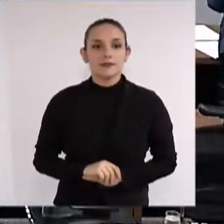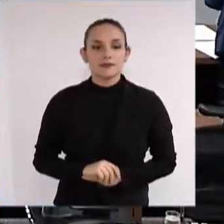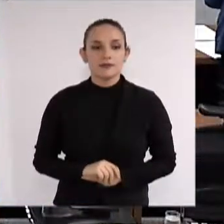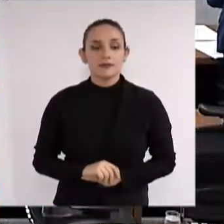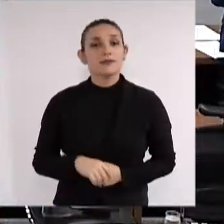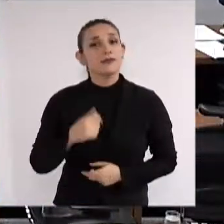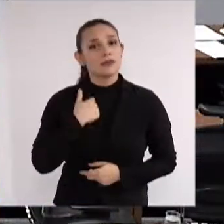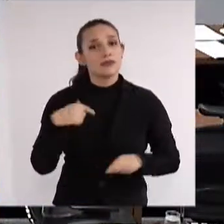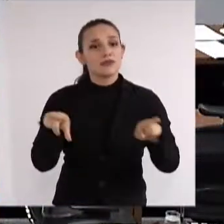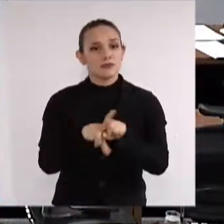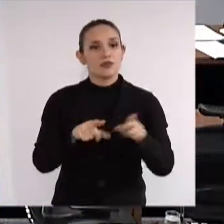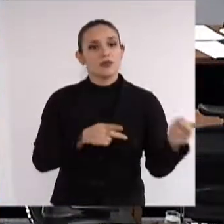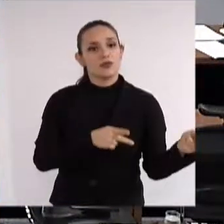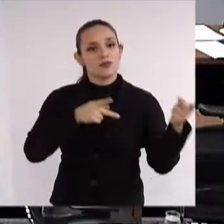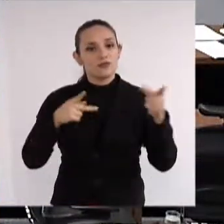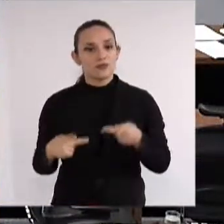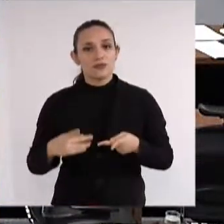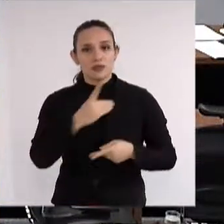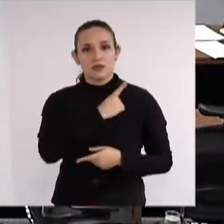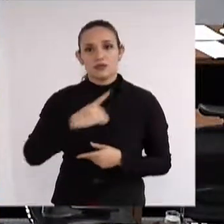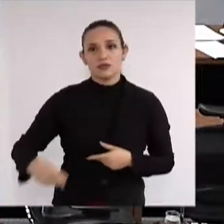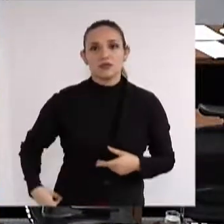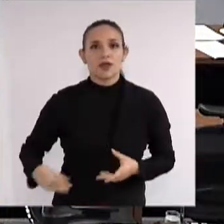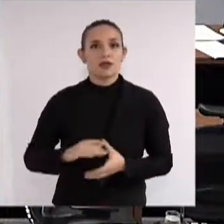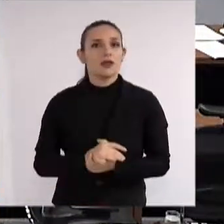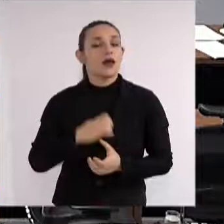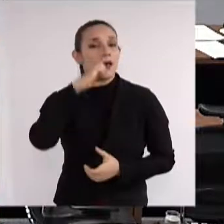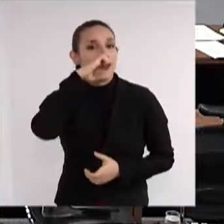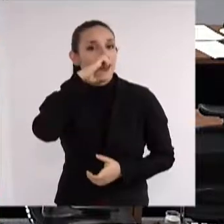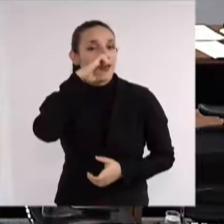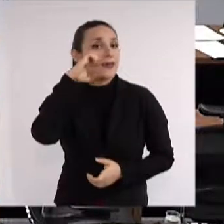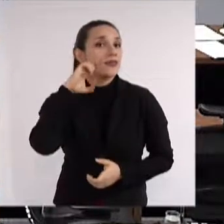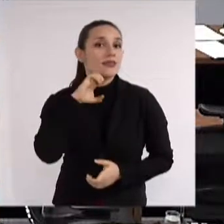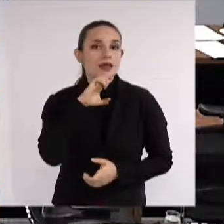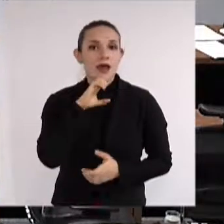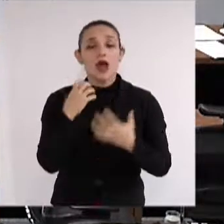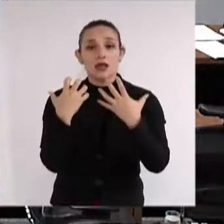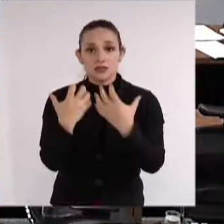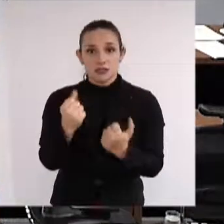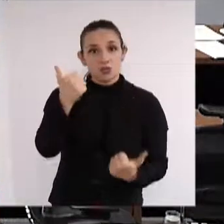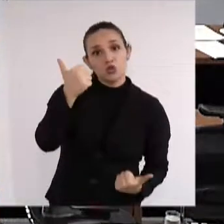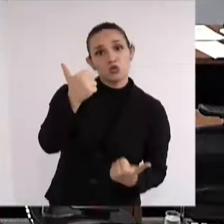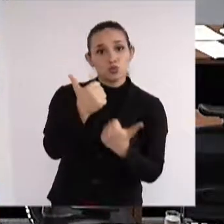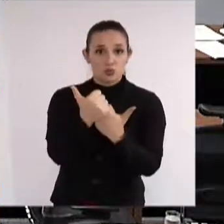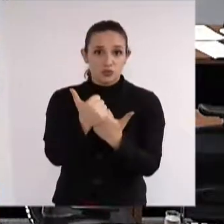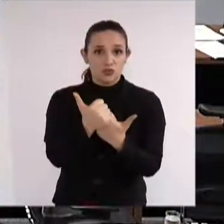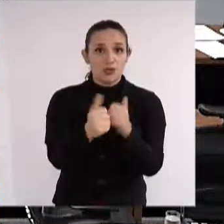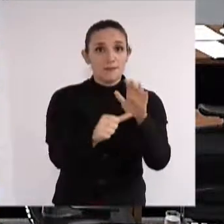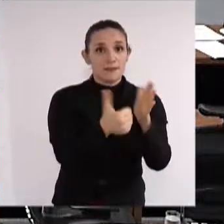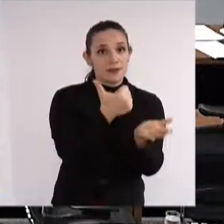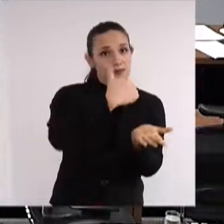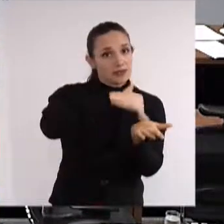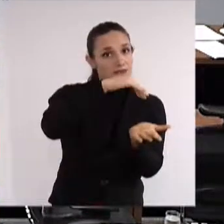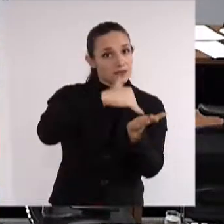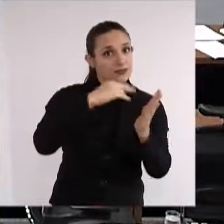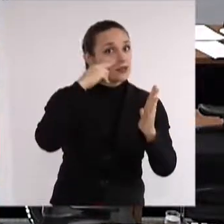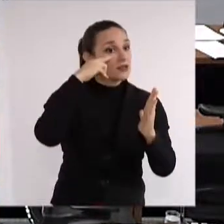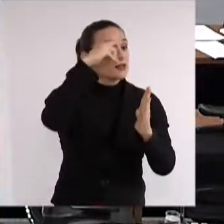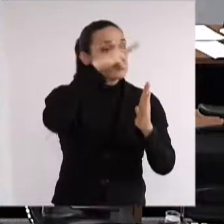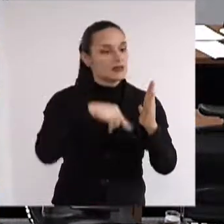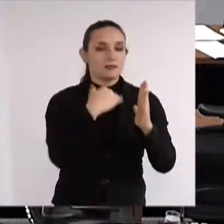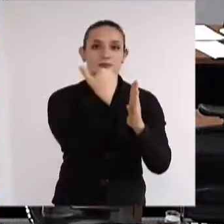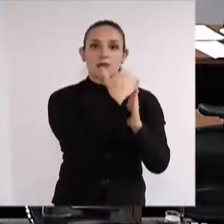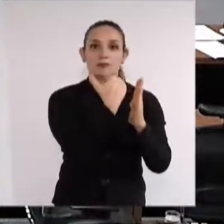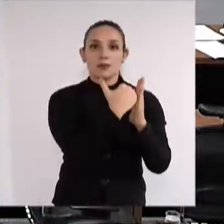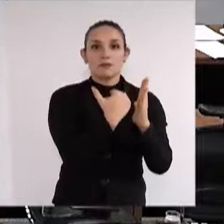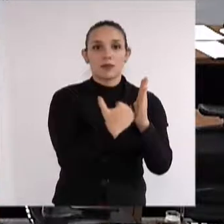E convido o nobre deputado Enelvo Fellini para assumir a primeira secretaria e fazer a leitura do